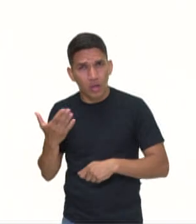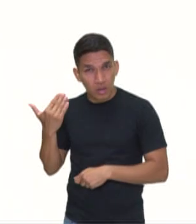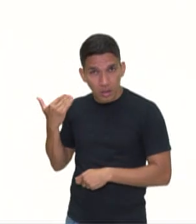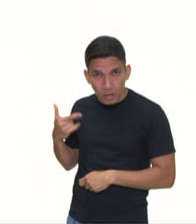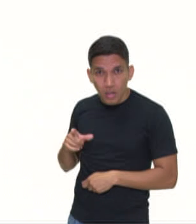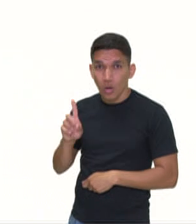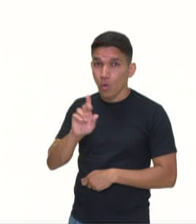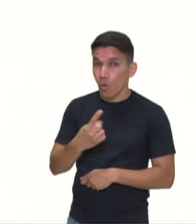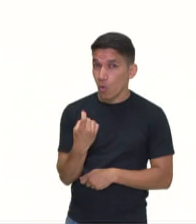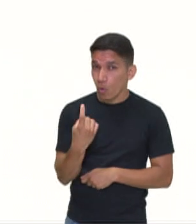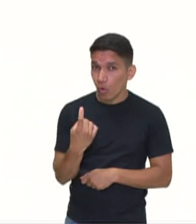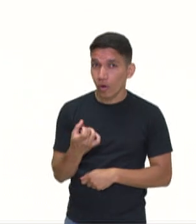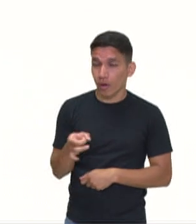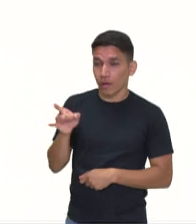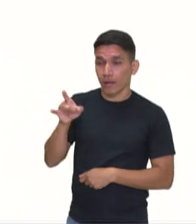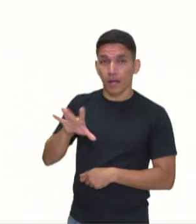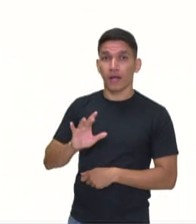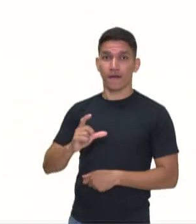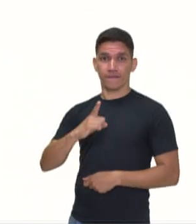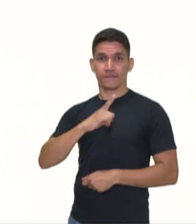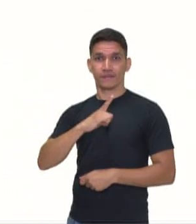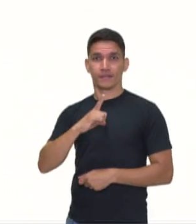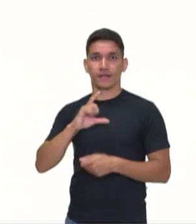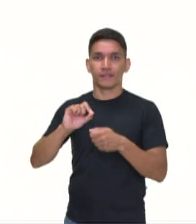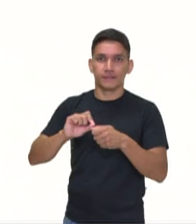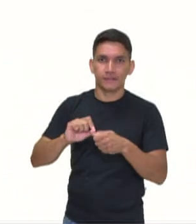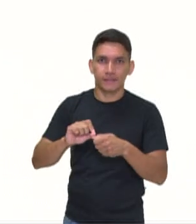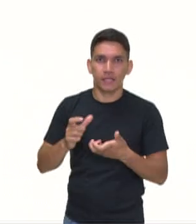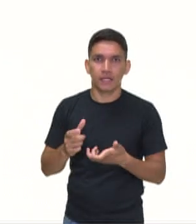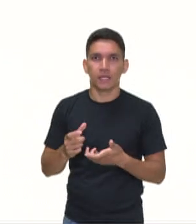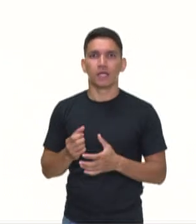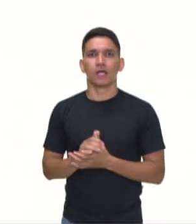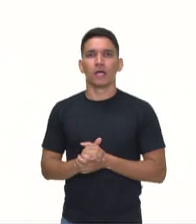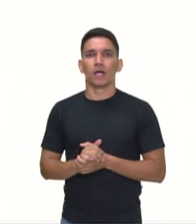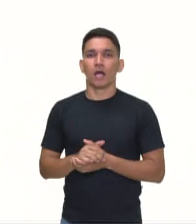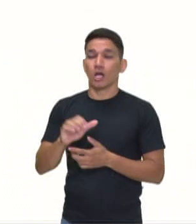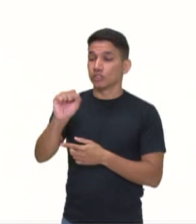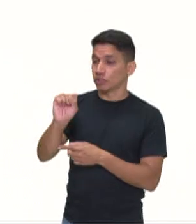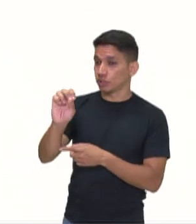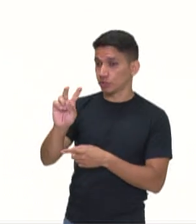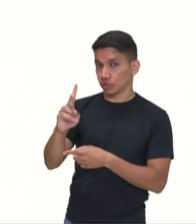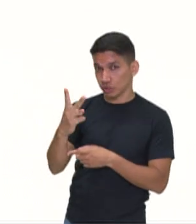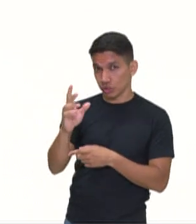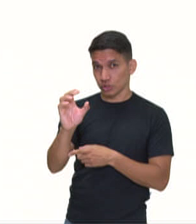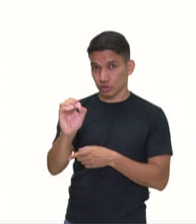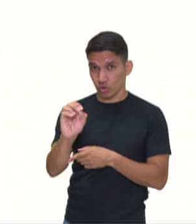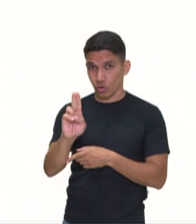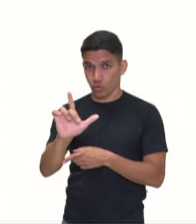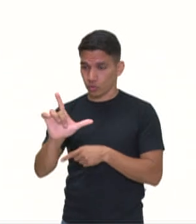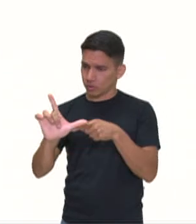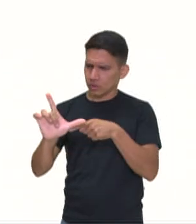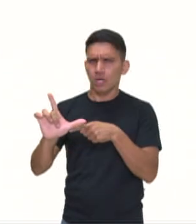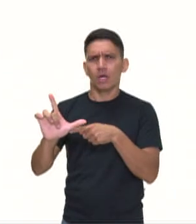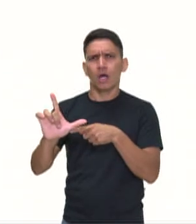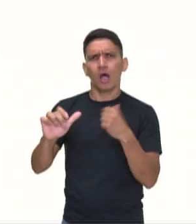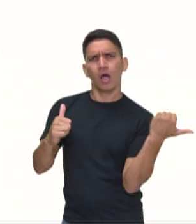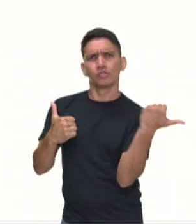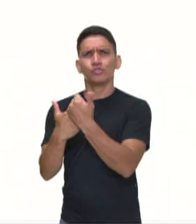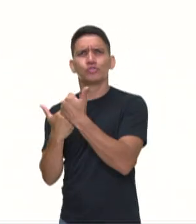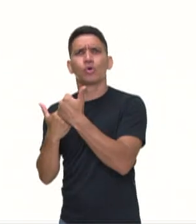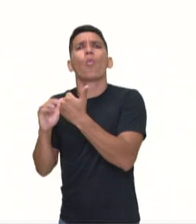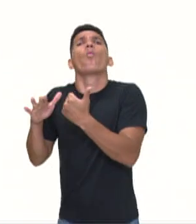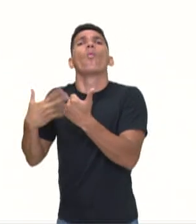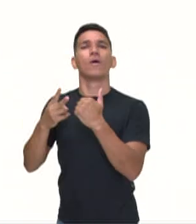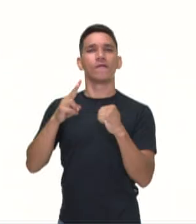only on the left of the vehicles, should pode ser substituído por. Qual dos